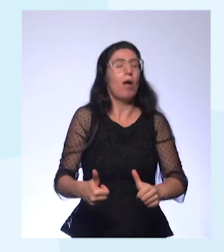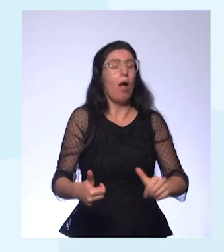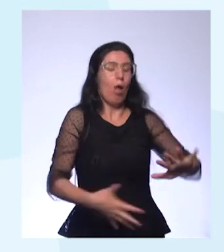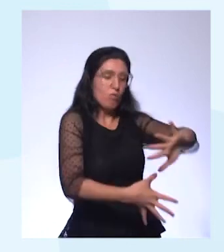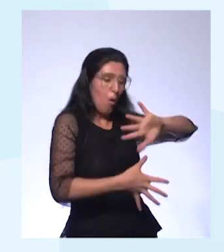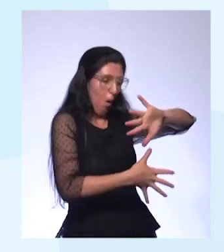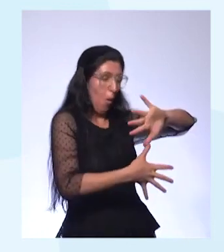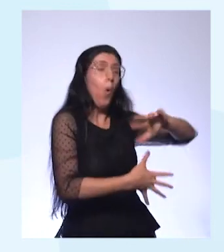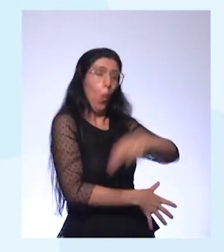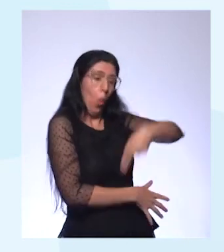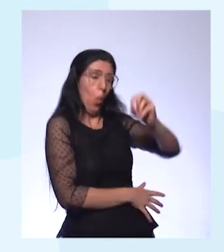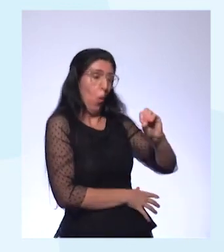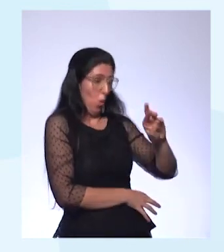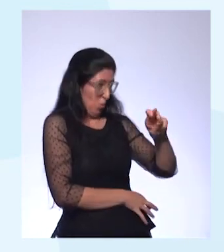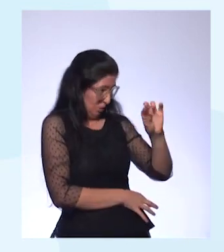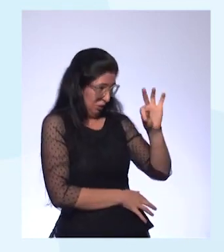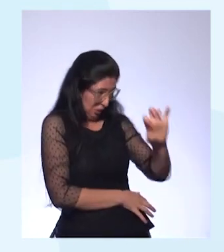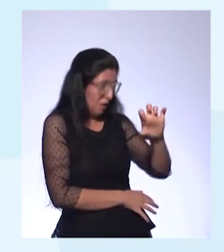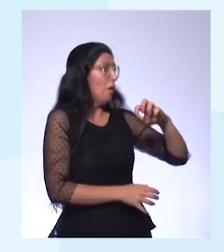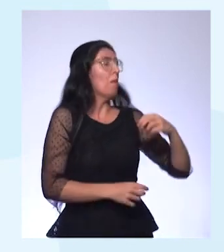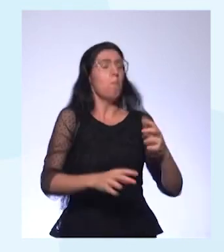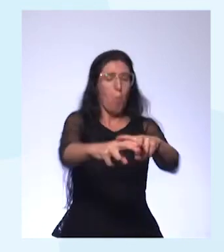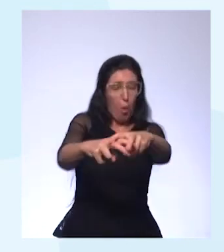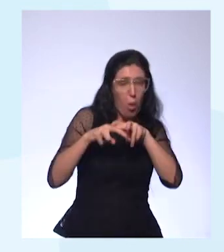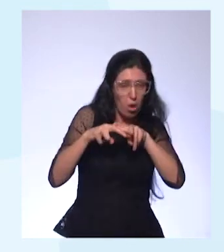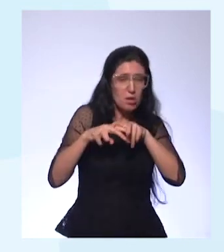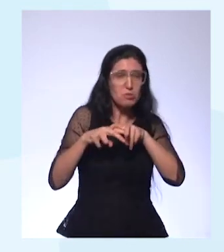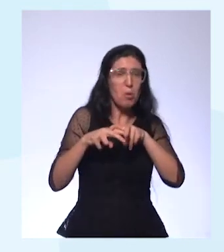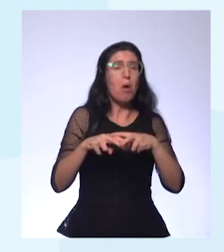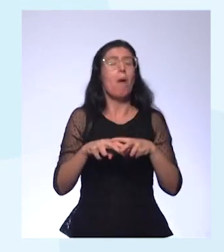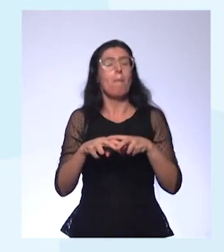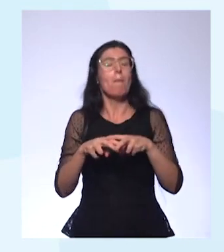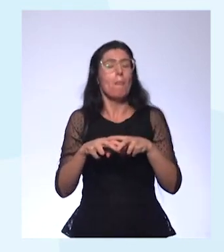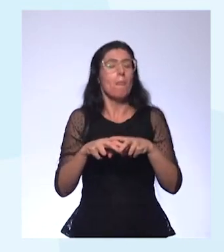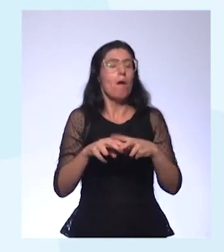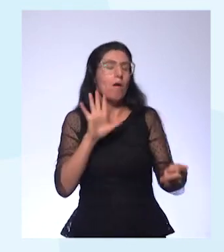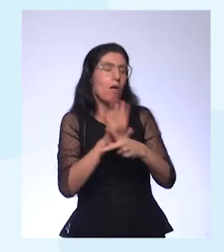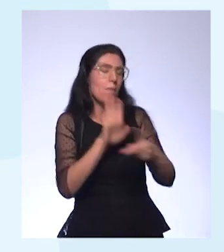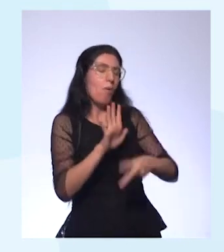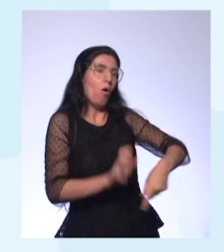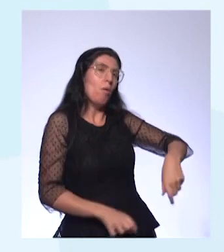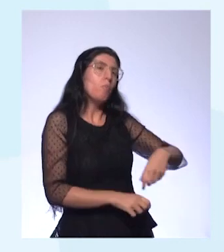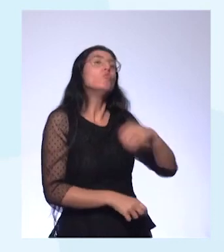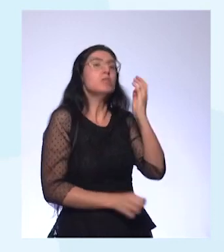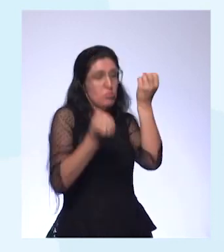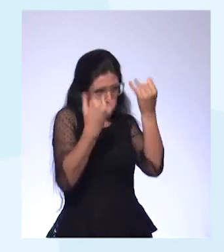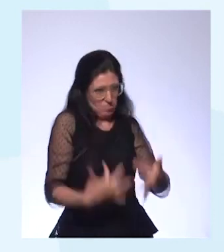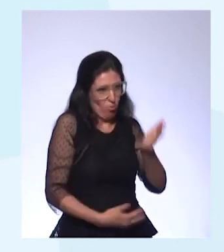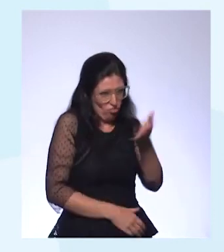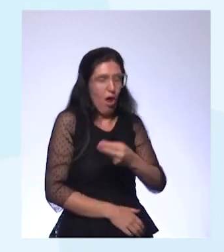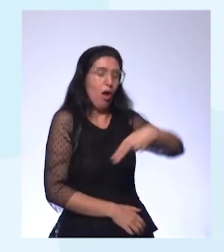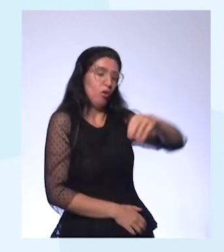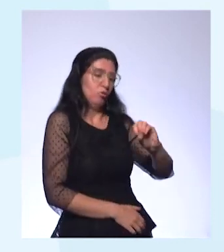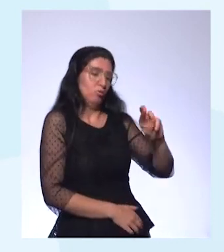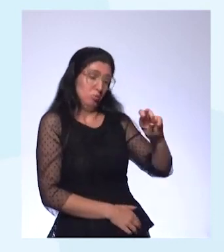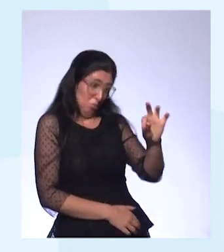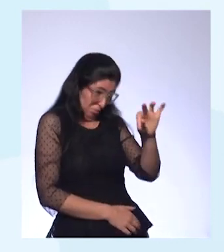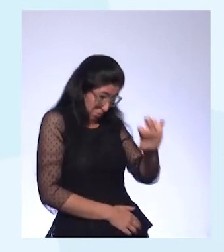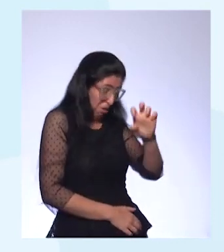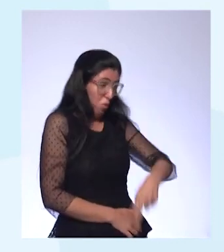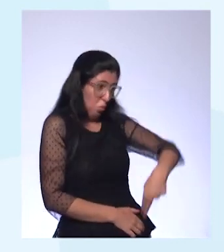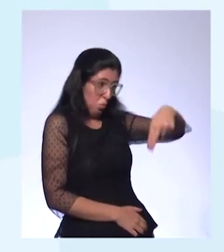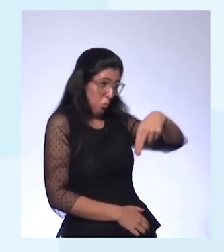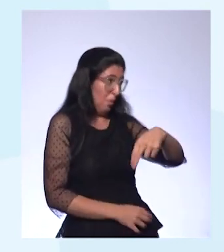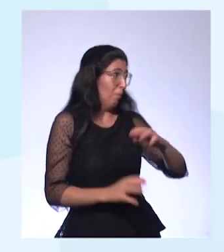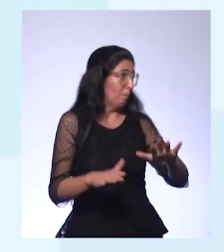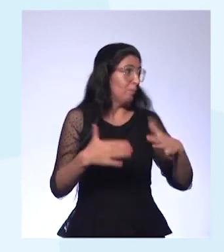estão no hemisfério norte, por isso essa característica maior no hemisfério norte, com características propícias desse próprio hemisfério,